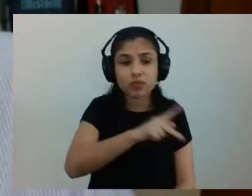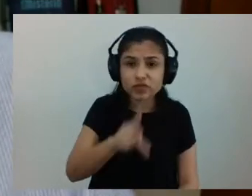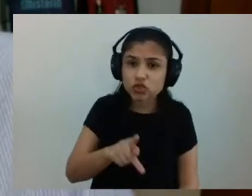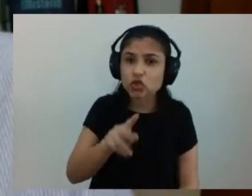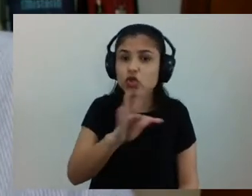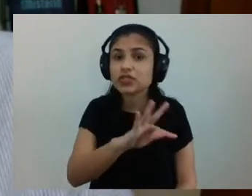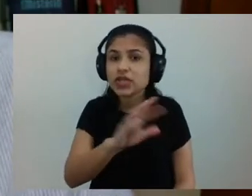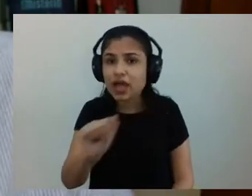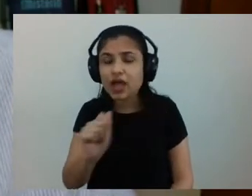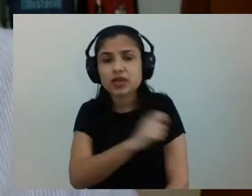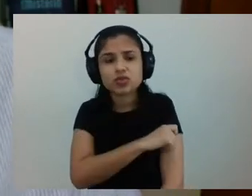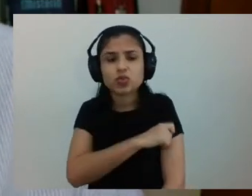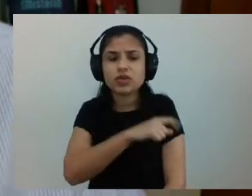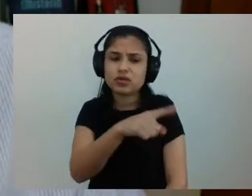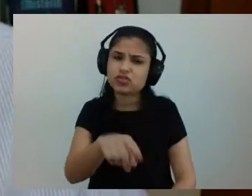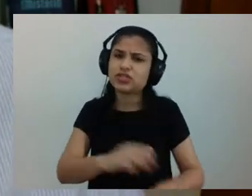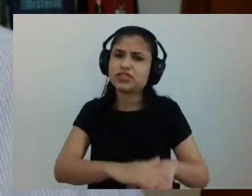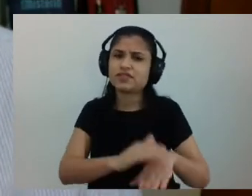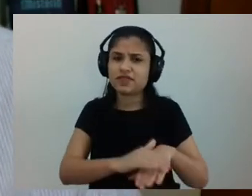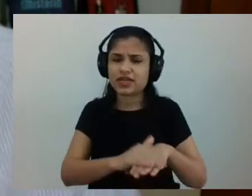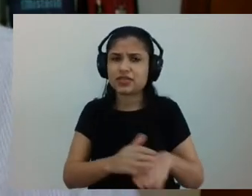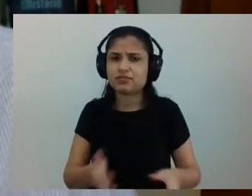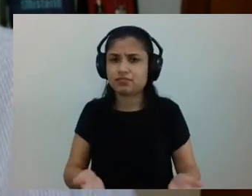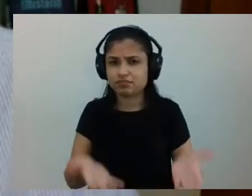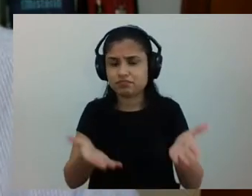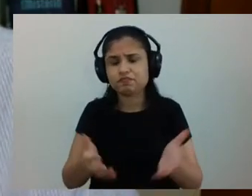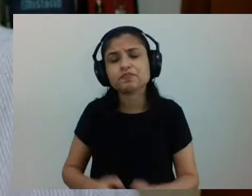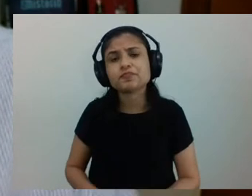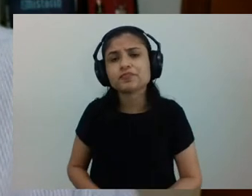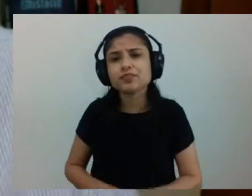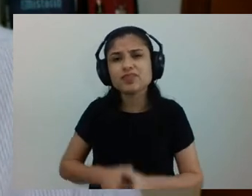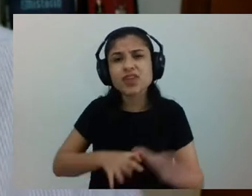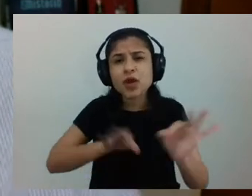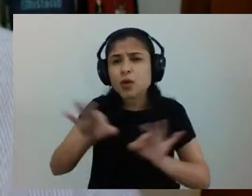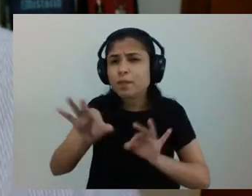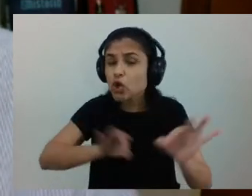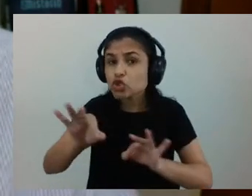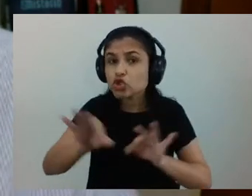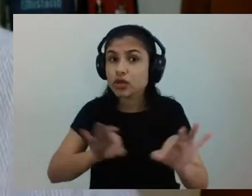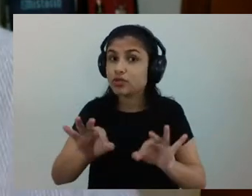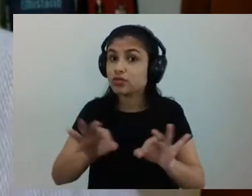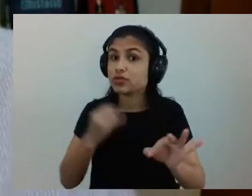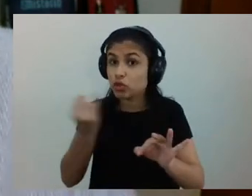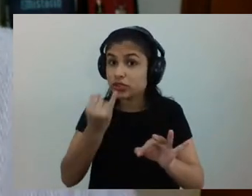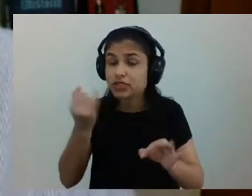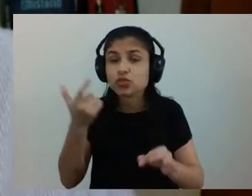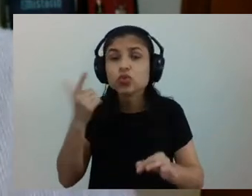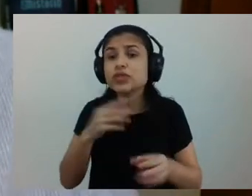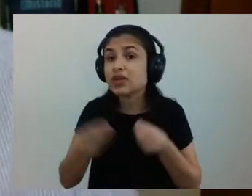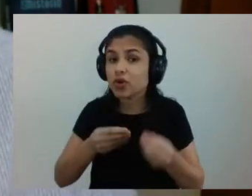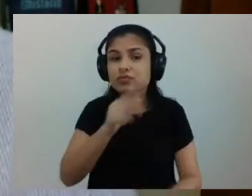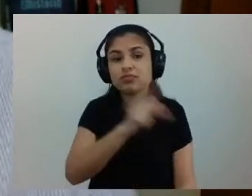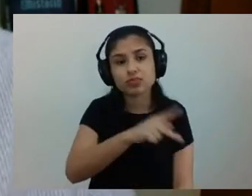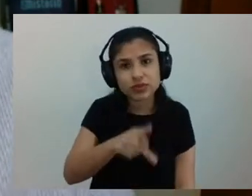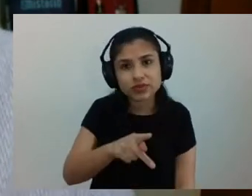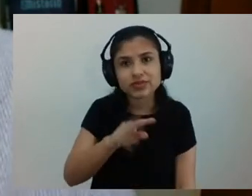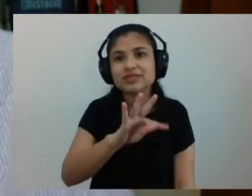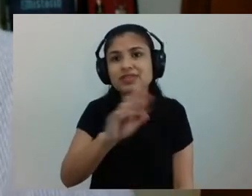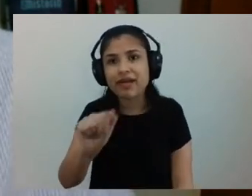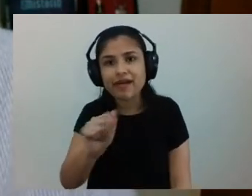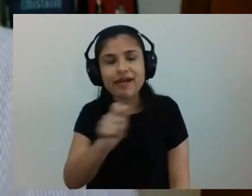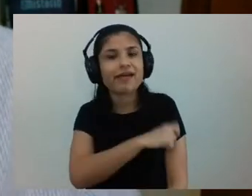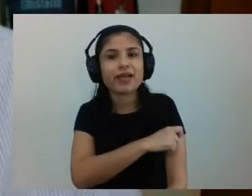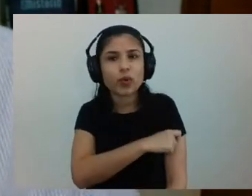seus estudantes. Grandes projetos são conseguidos pelos seus docentes, pelos seus TAs e pelos seus